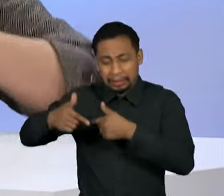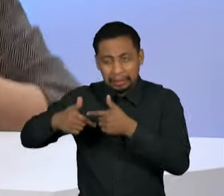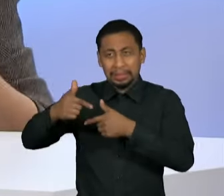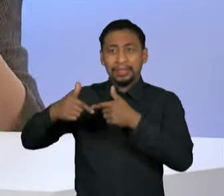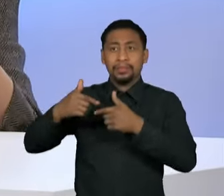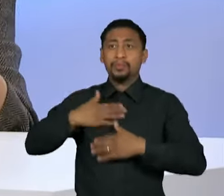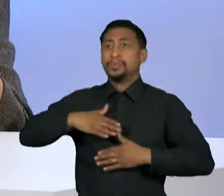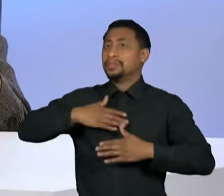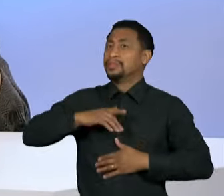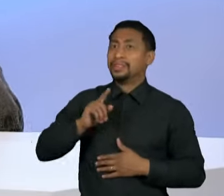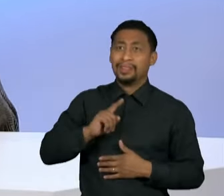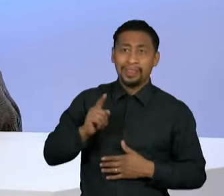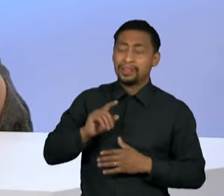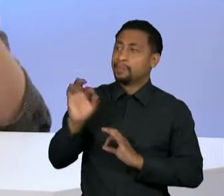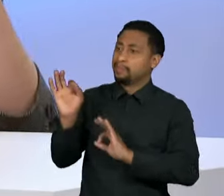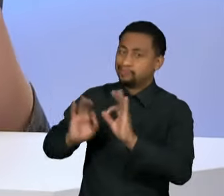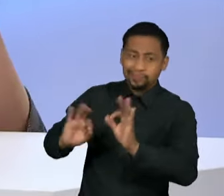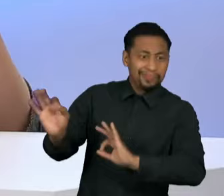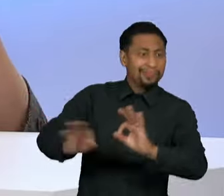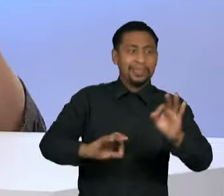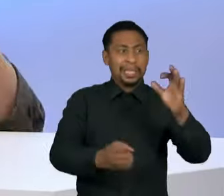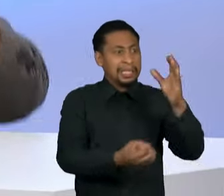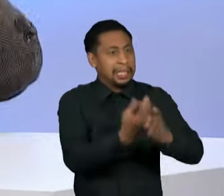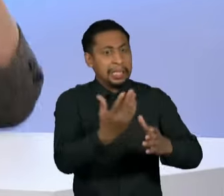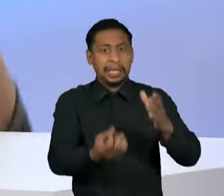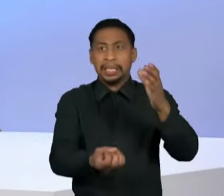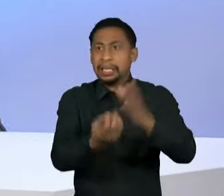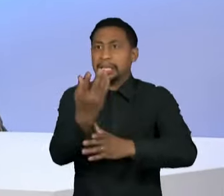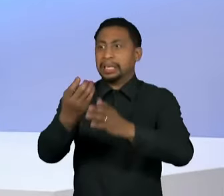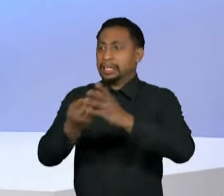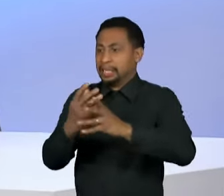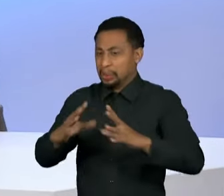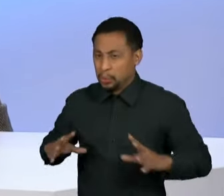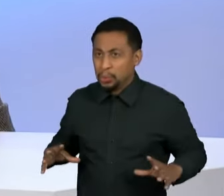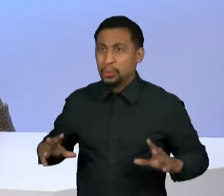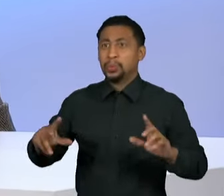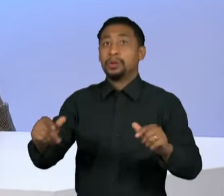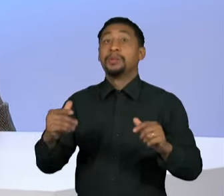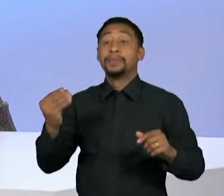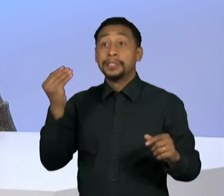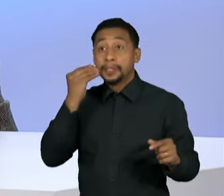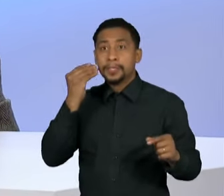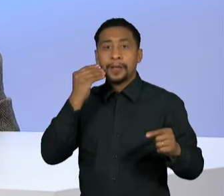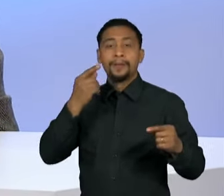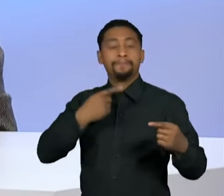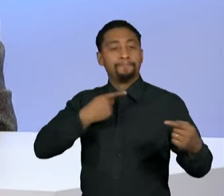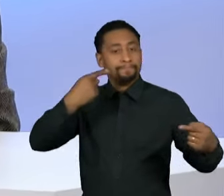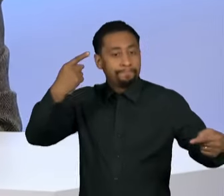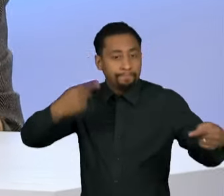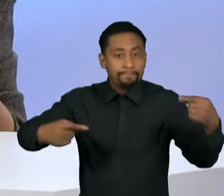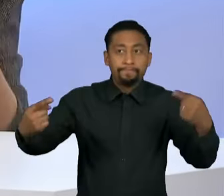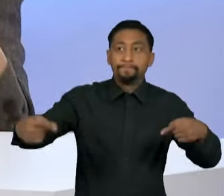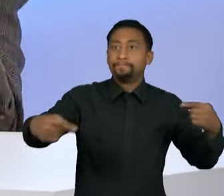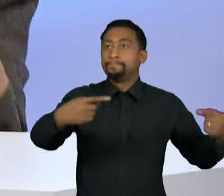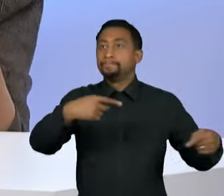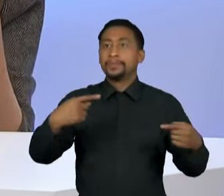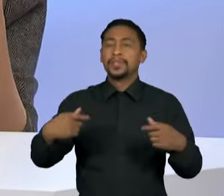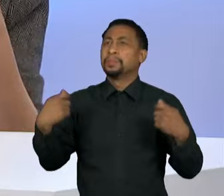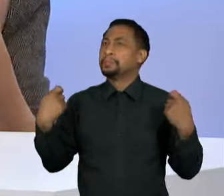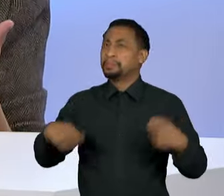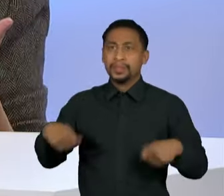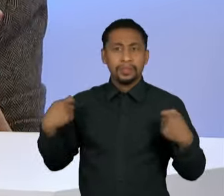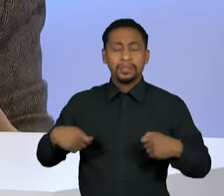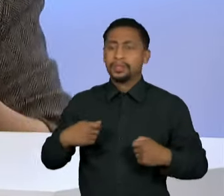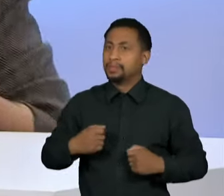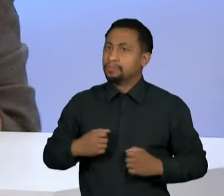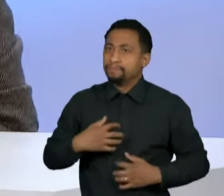nenhum consenso, de ter que construir tudo numa discussão complexa como o que a gente está enfrentando, tem que ter muito gás mental